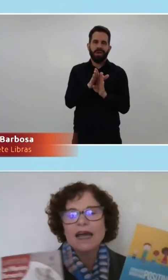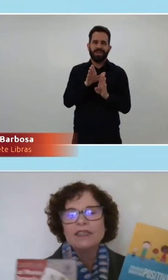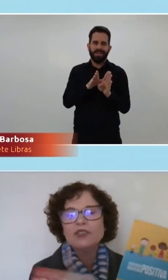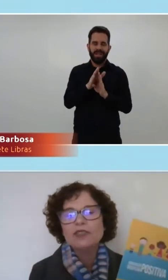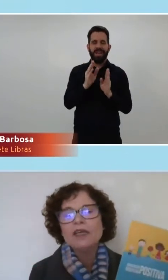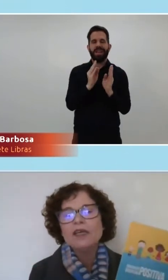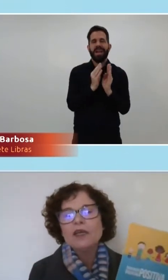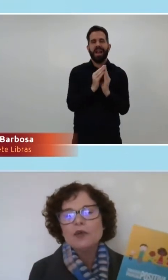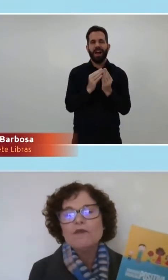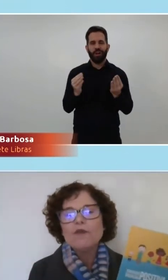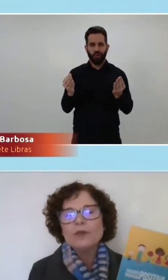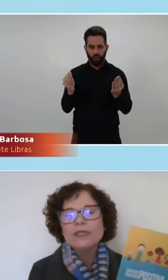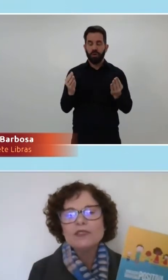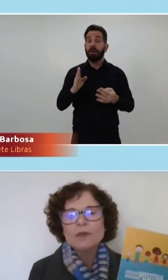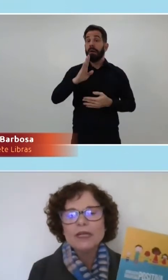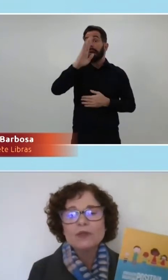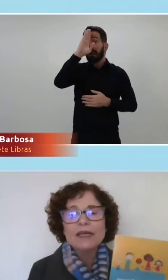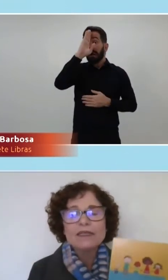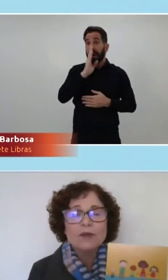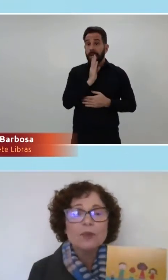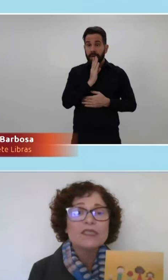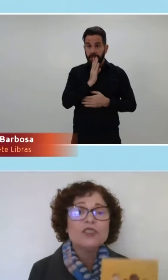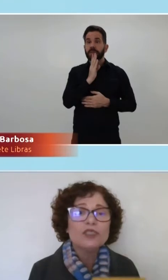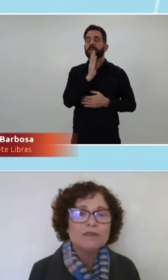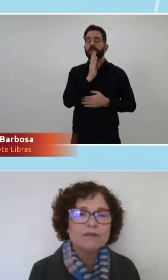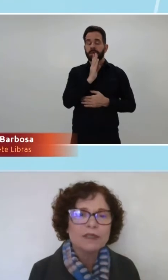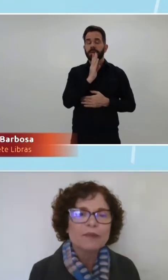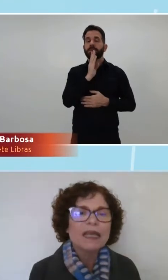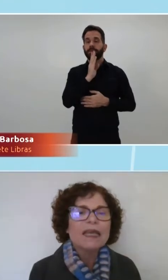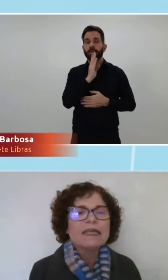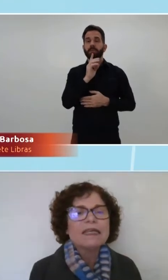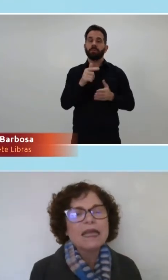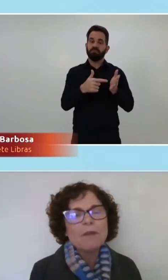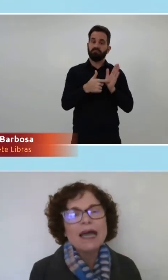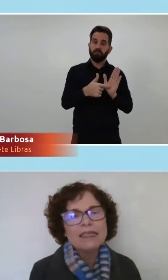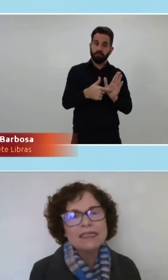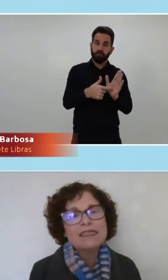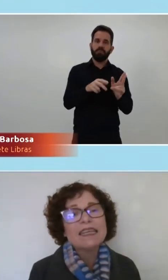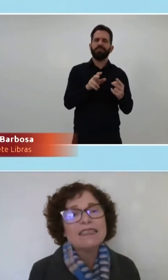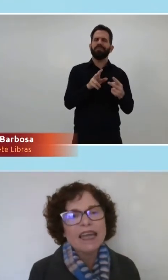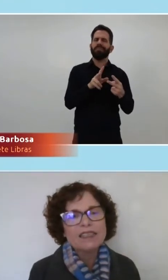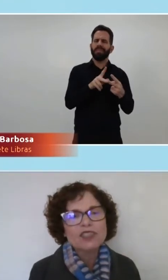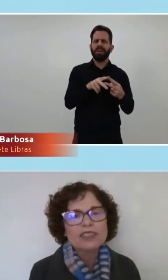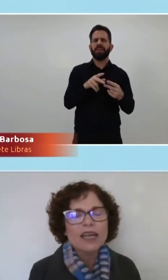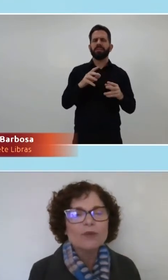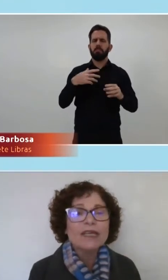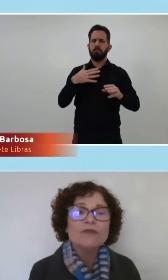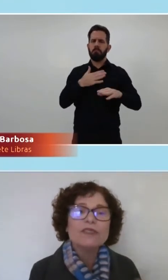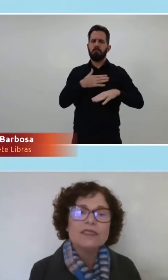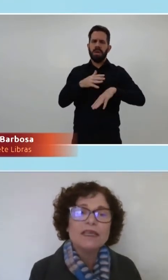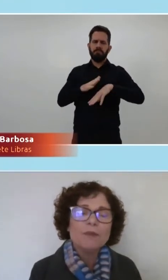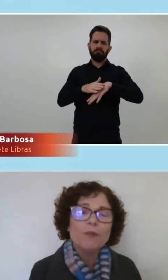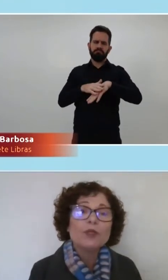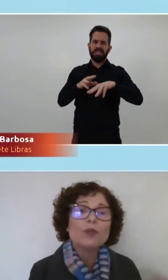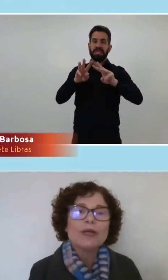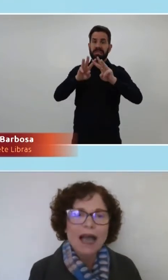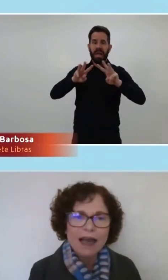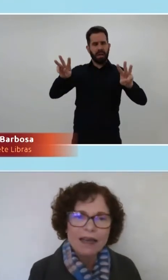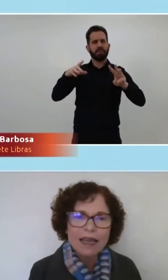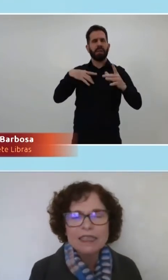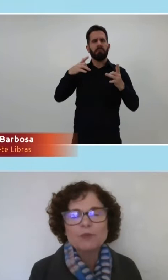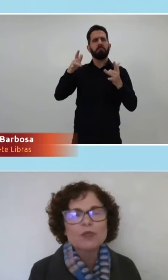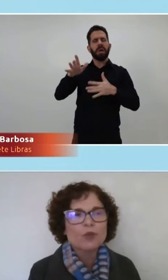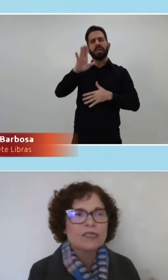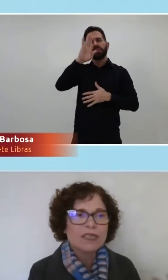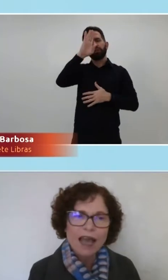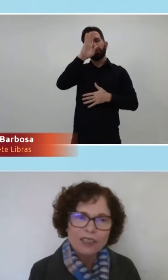nosso site, e um folder sobre educação positiva, que trabalha essas estratégias, né? O que que você põe no lugar,